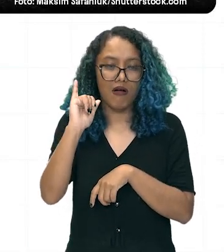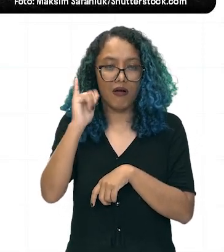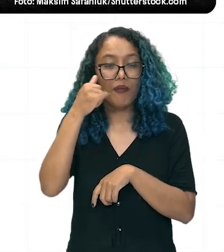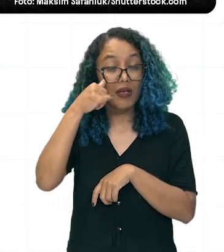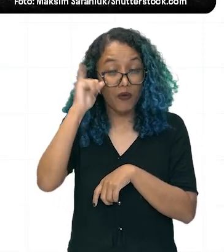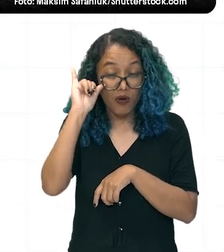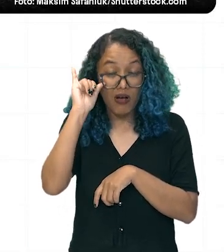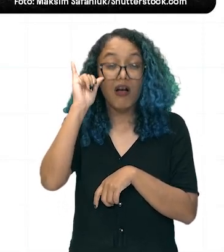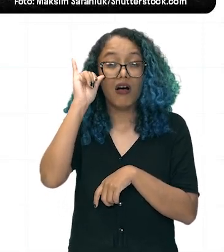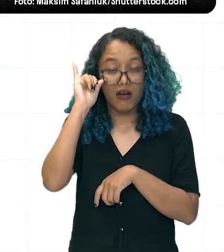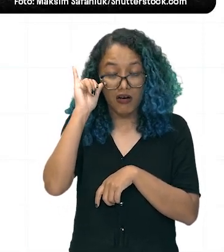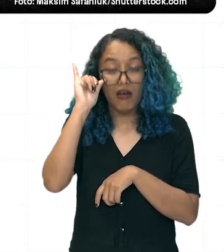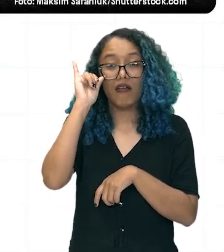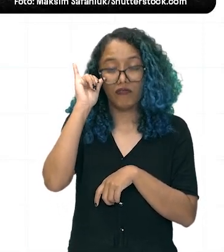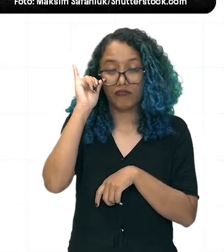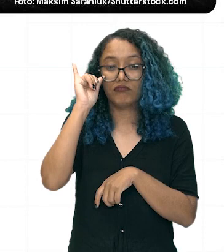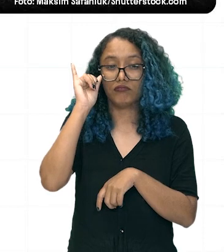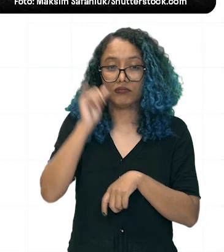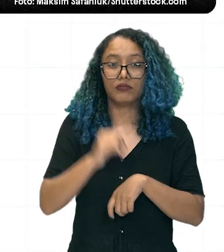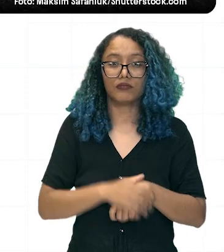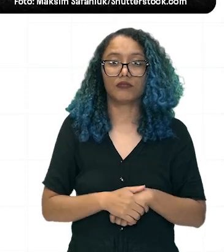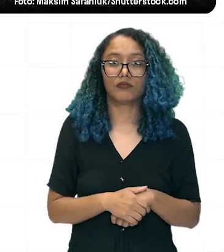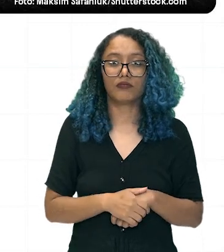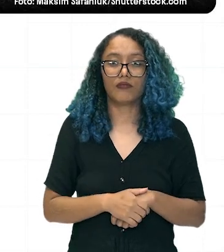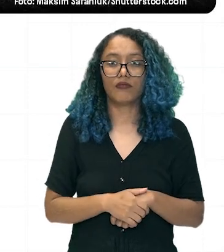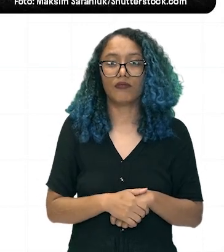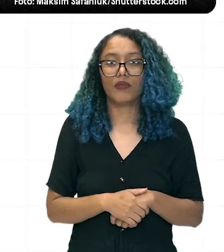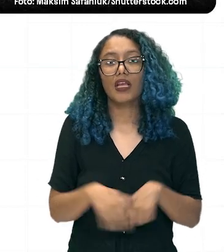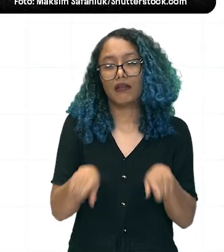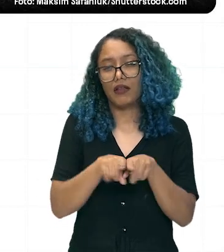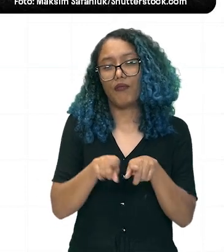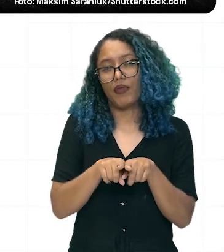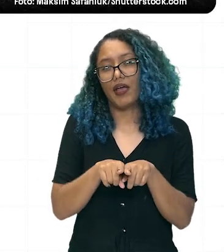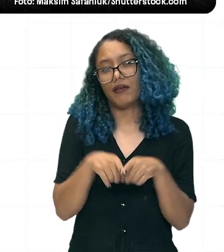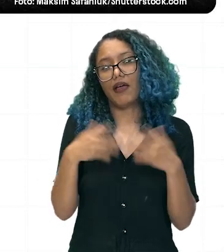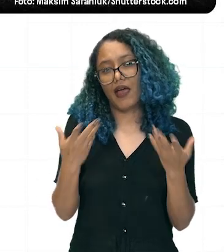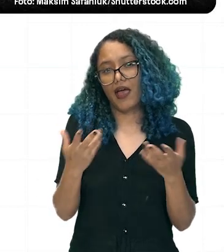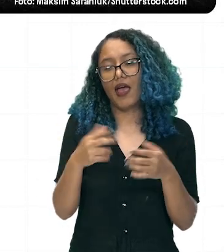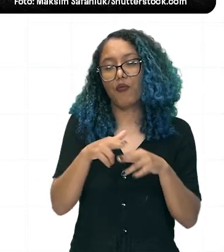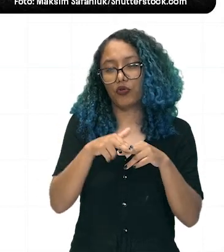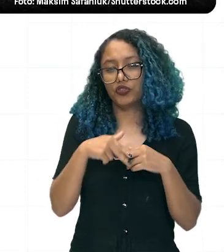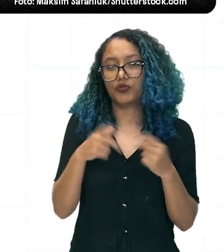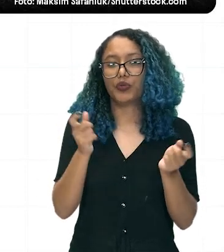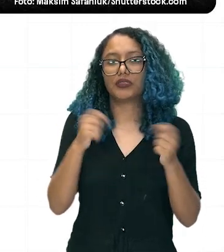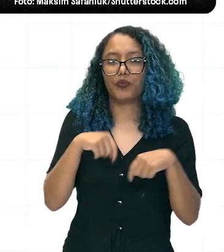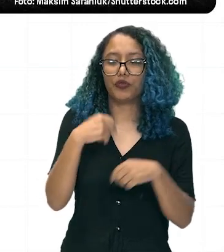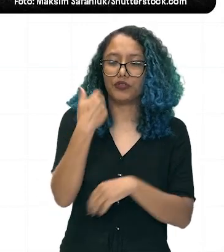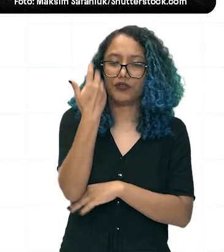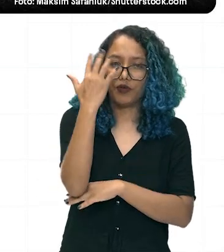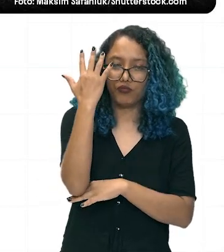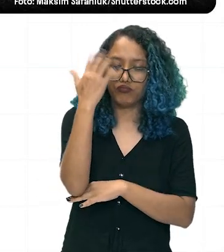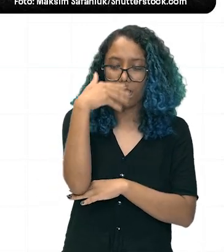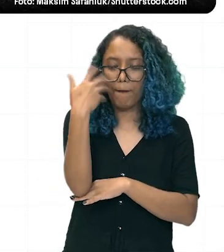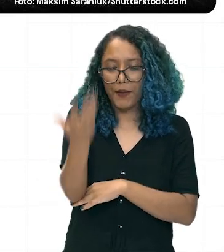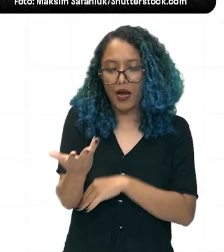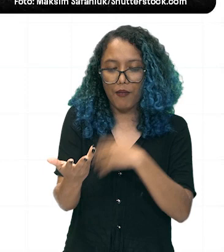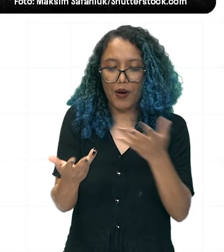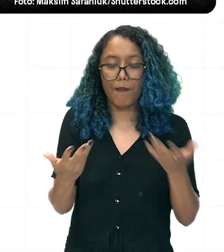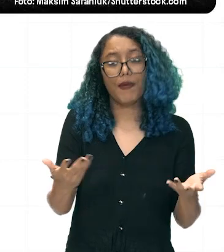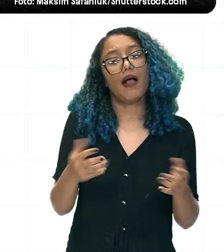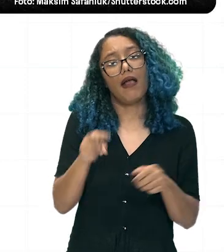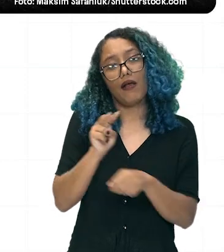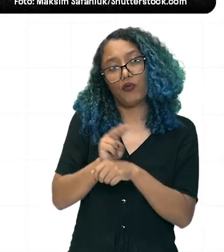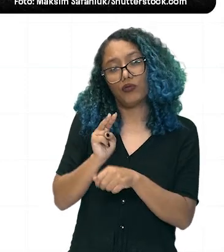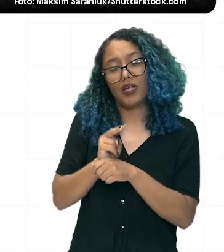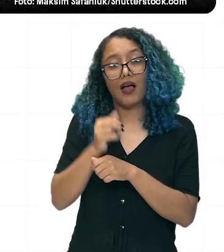pode levar a desmatar, uma motivação para desflorestar, para criar